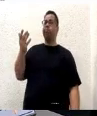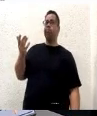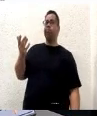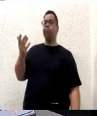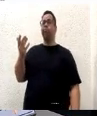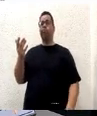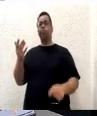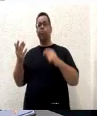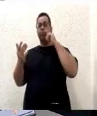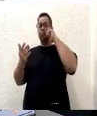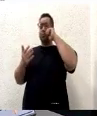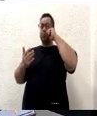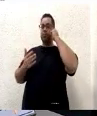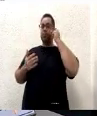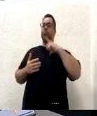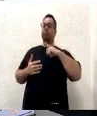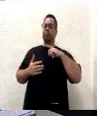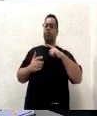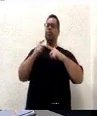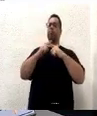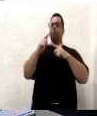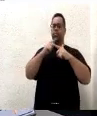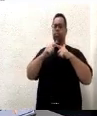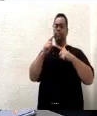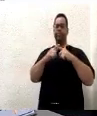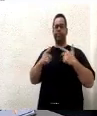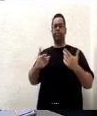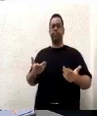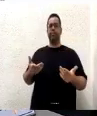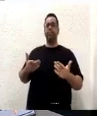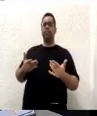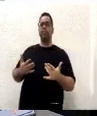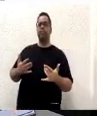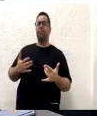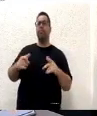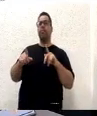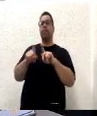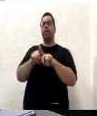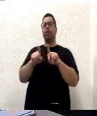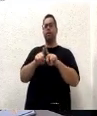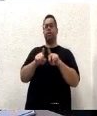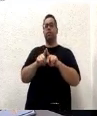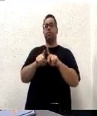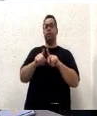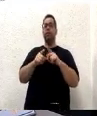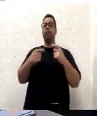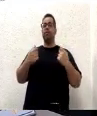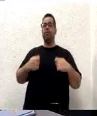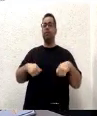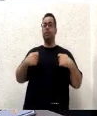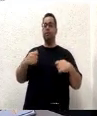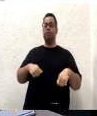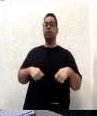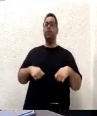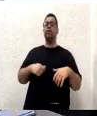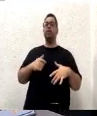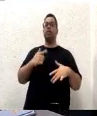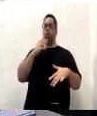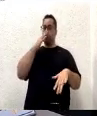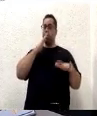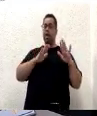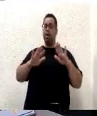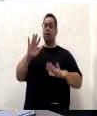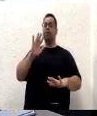E eu acho que é um cuidado também, né? Alimentação não é brincadeira. Então, eu acho que está